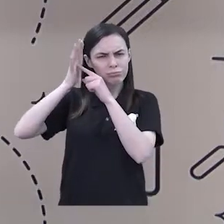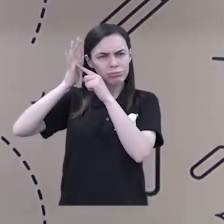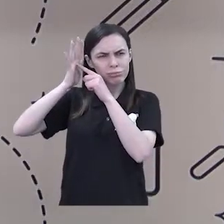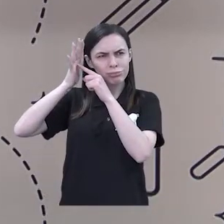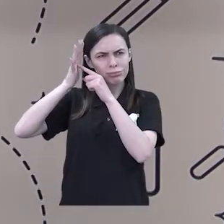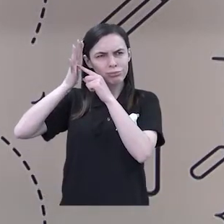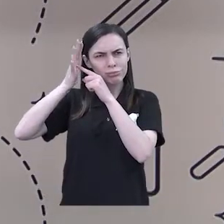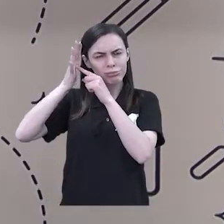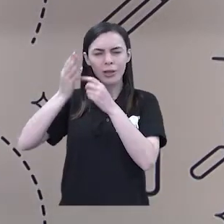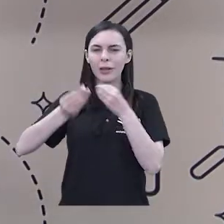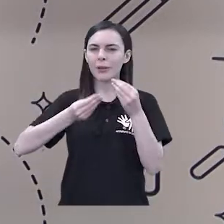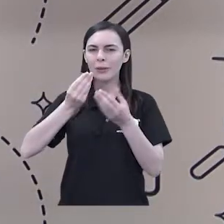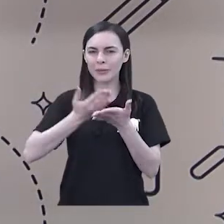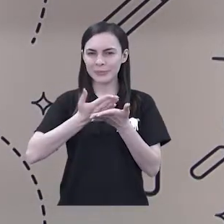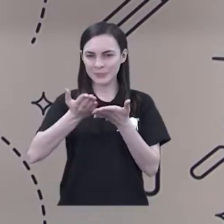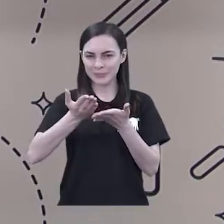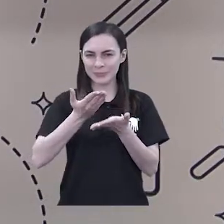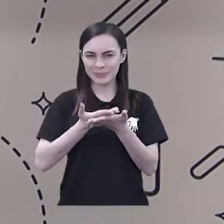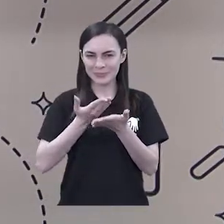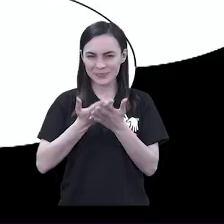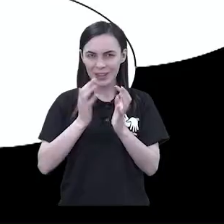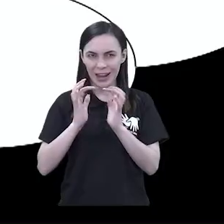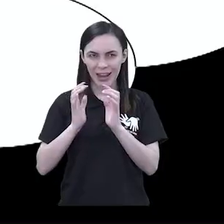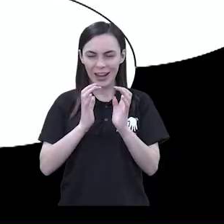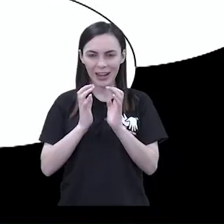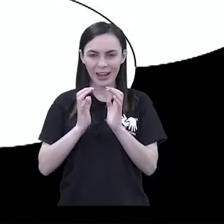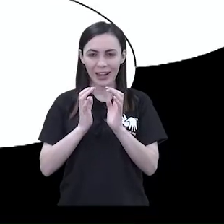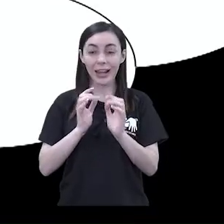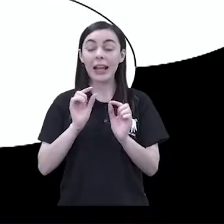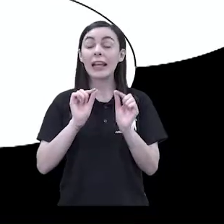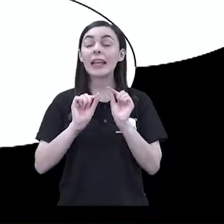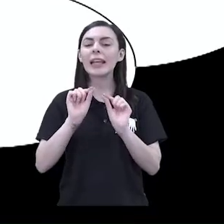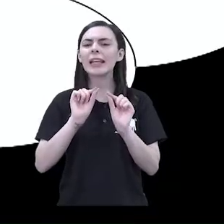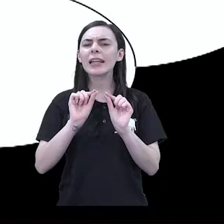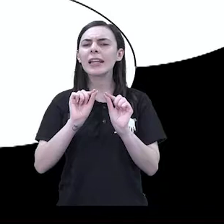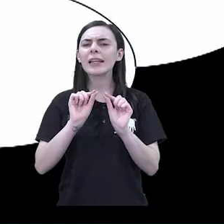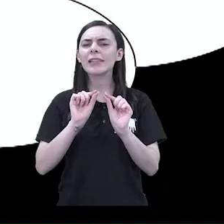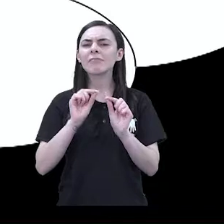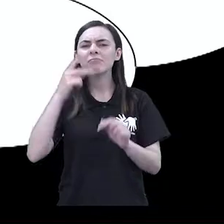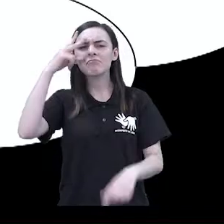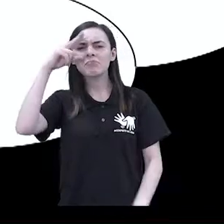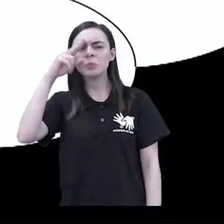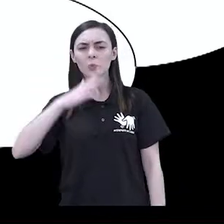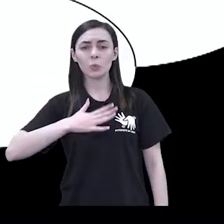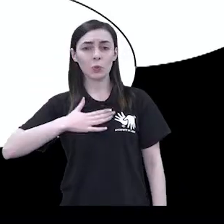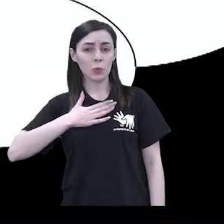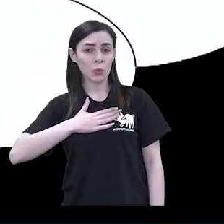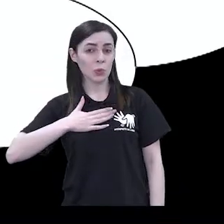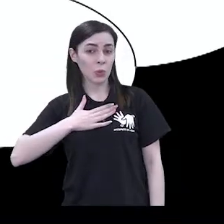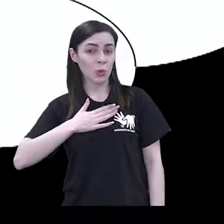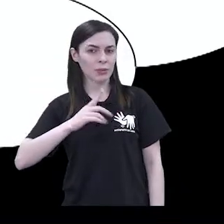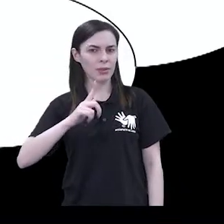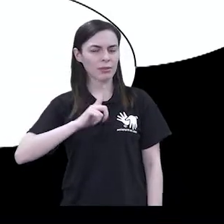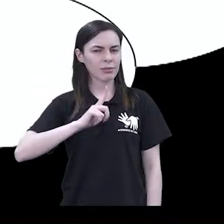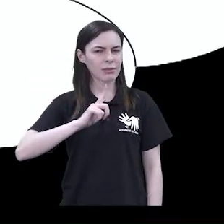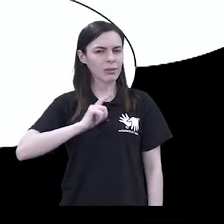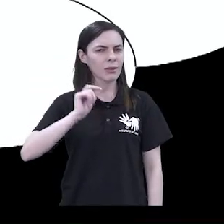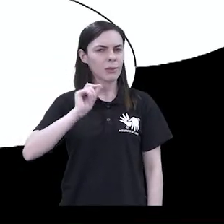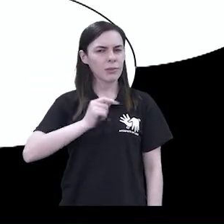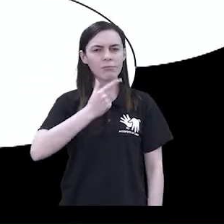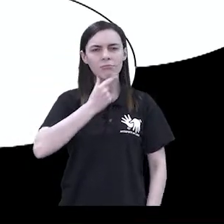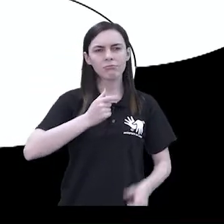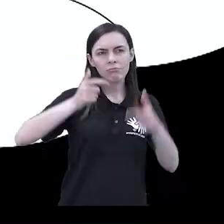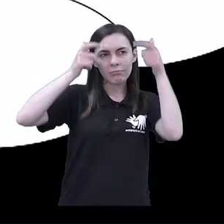para começar a nossa aula. Quem aqui gosta de histórias que envolva príncipes